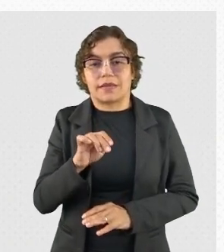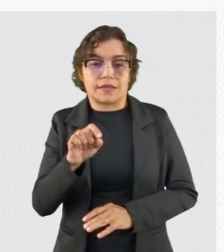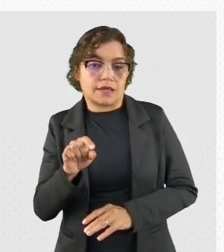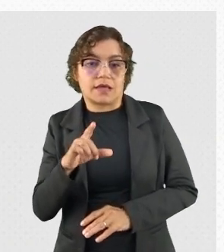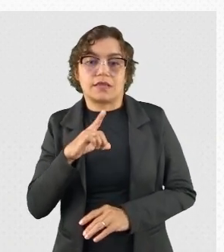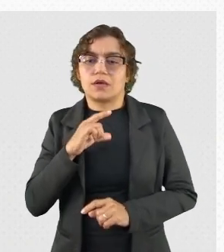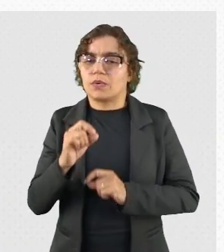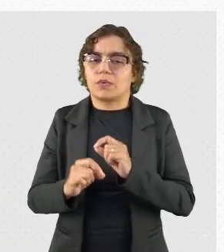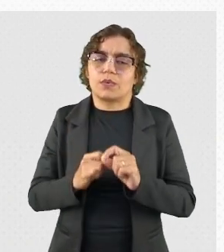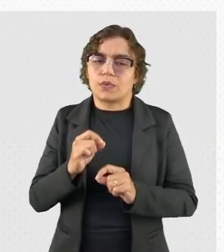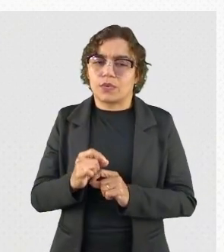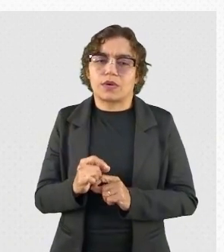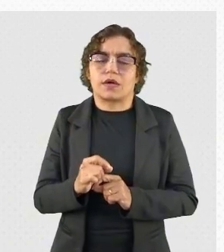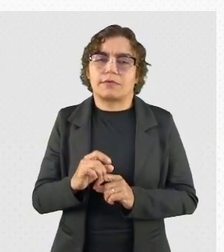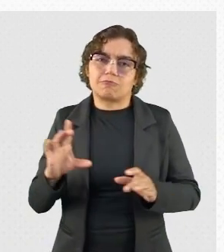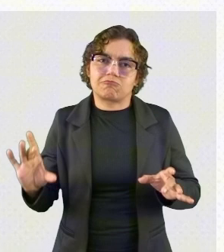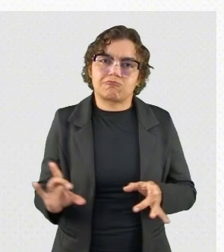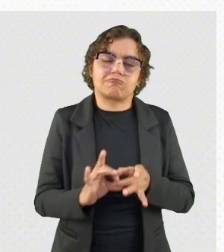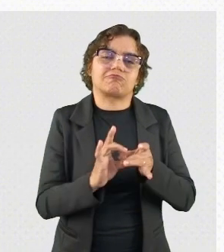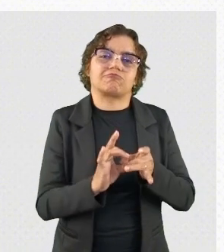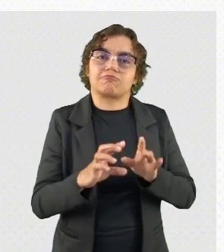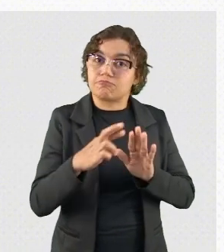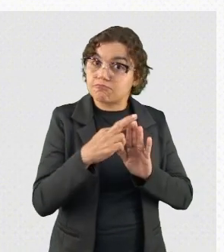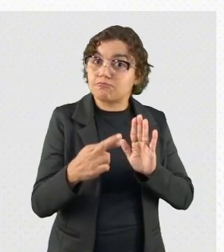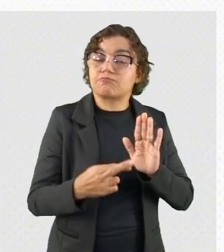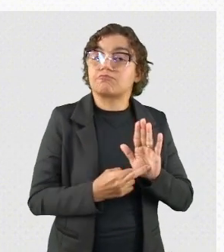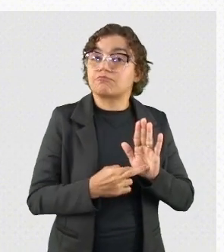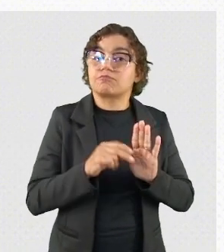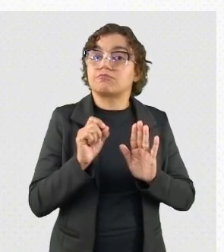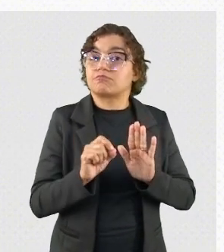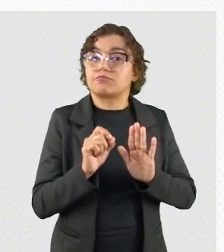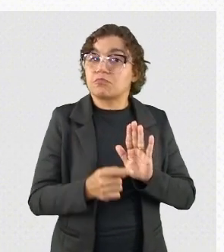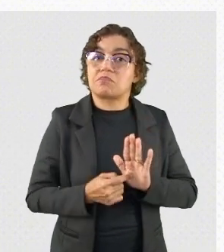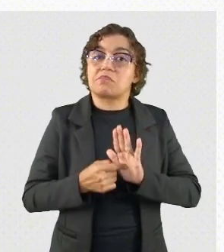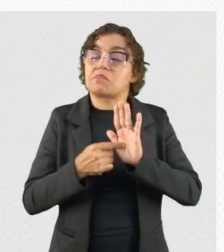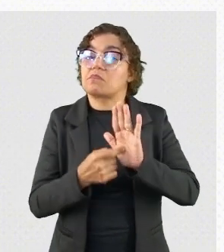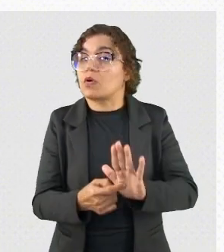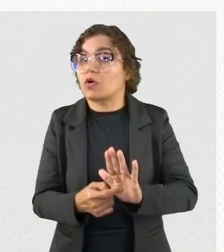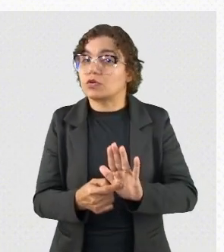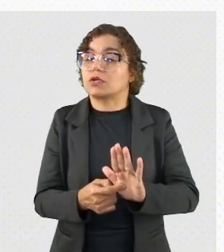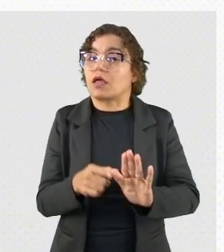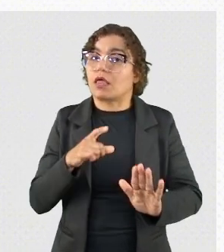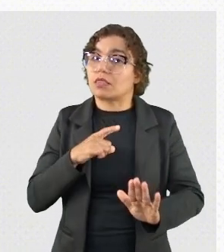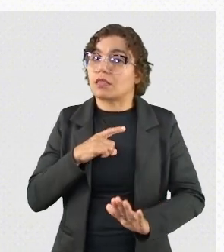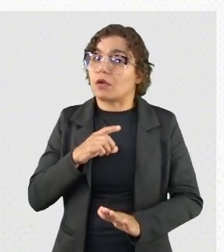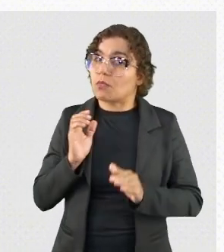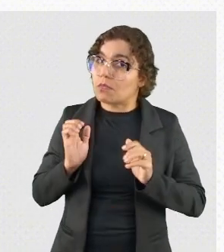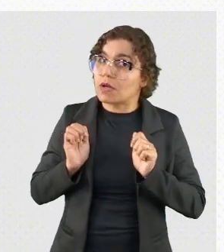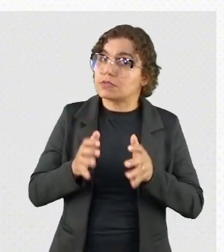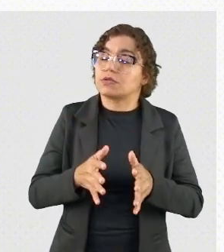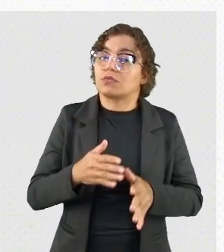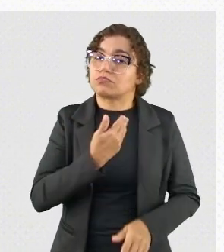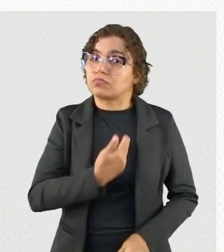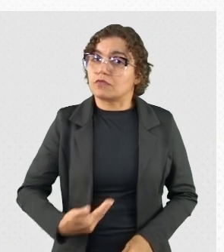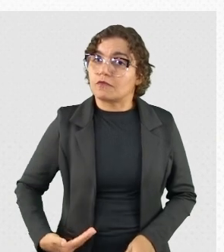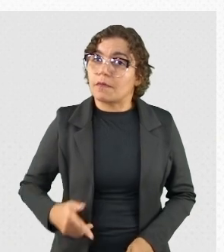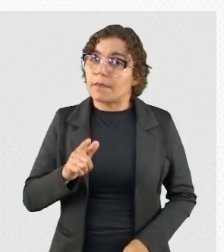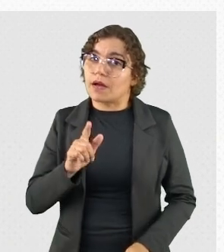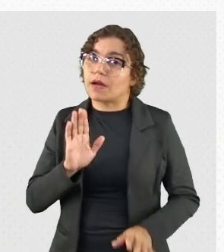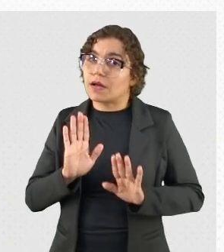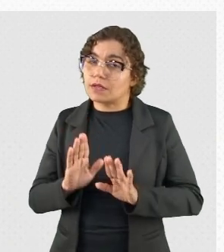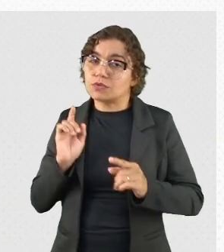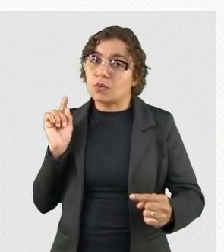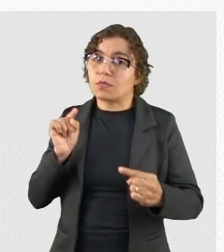institui esse convênio, essa regra, né, institui-se isso a partir de uma ação governamental, mas com o fim de quê?